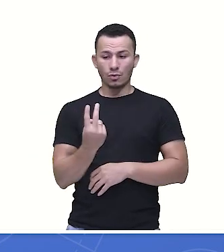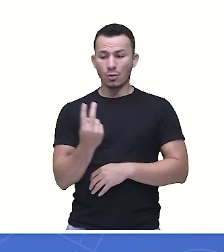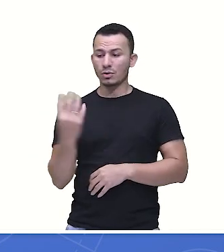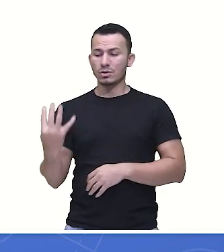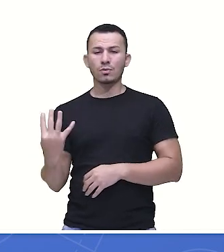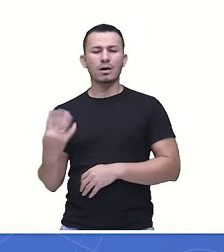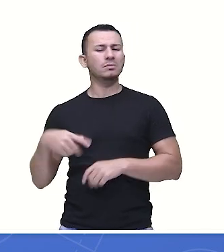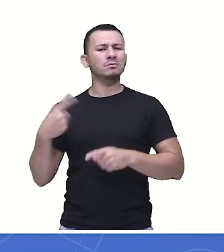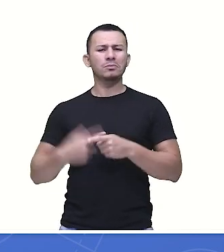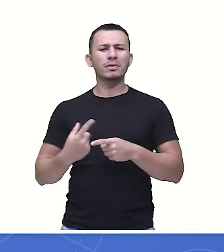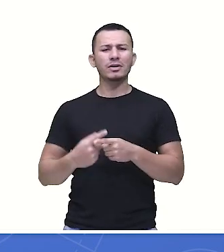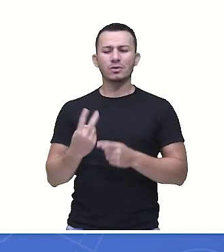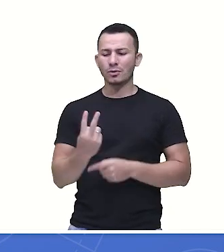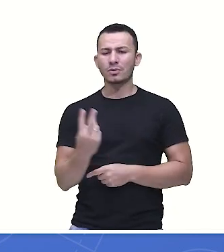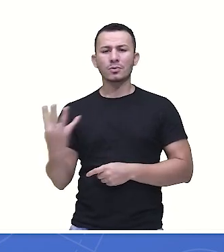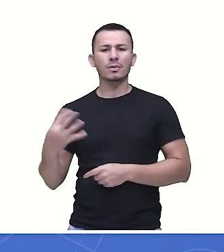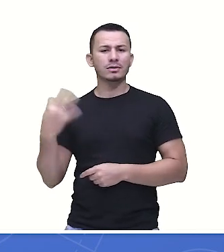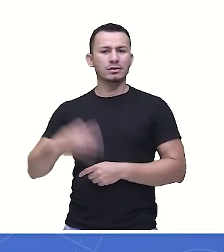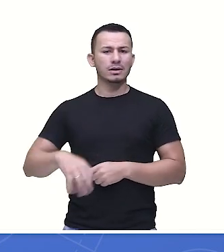corretos só esses dois itens? Vamos lá?